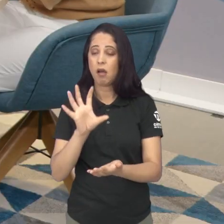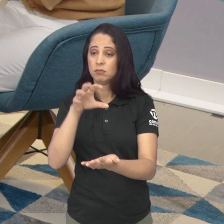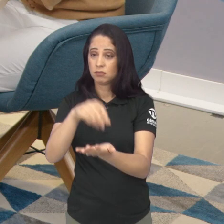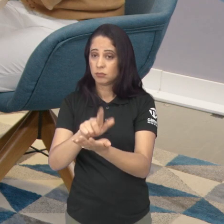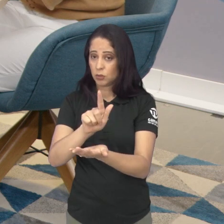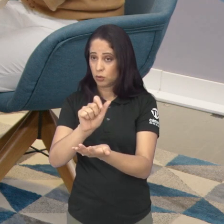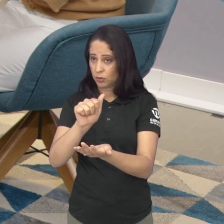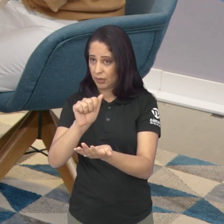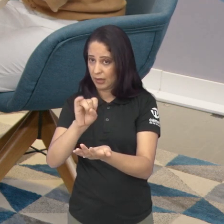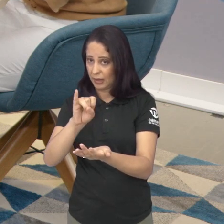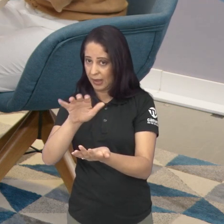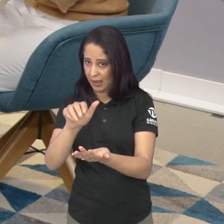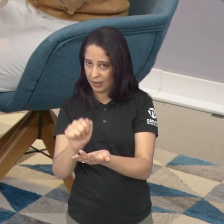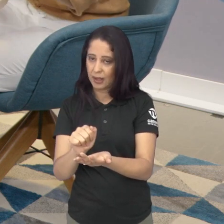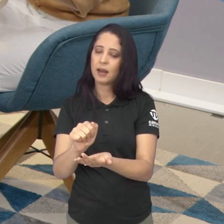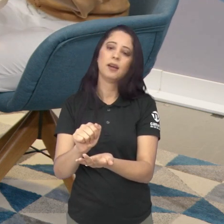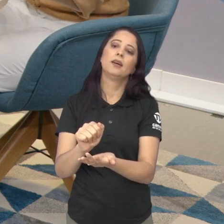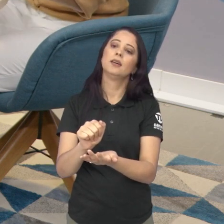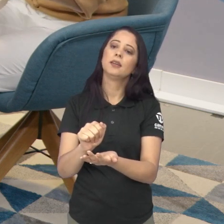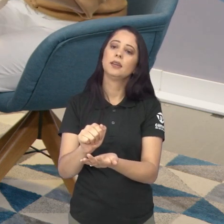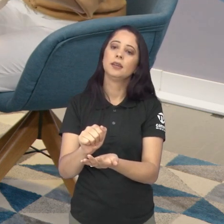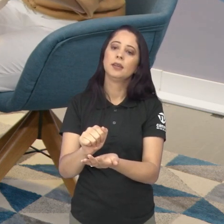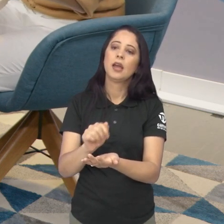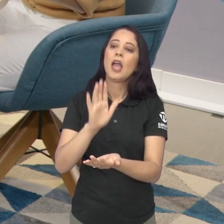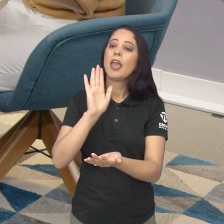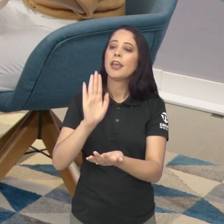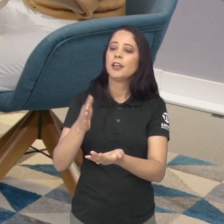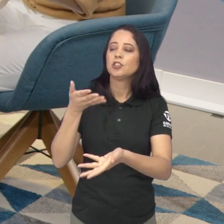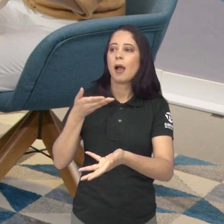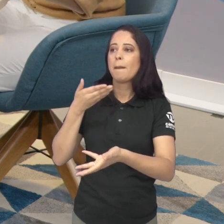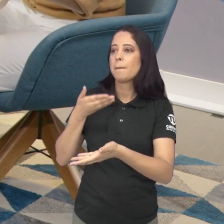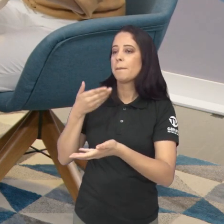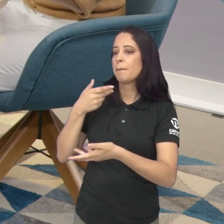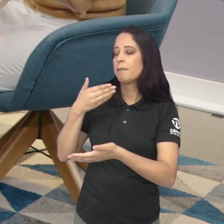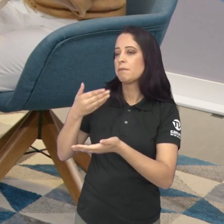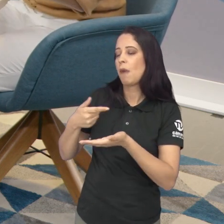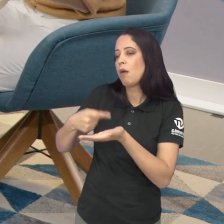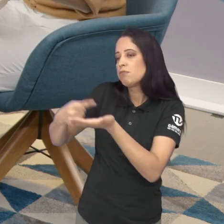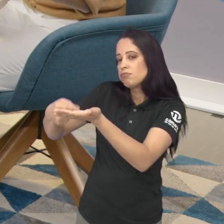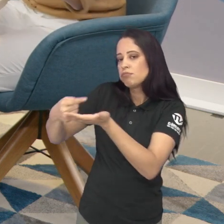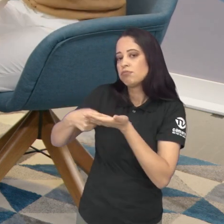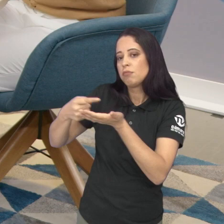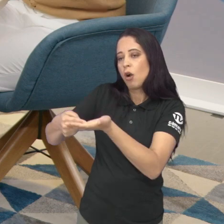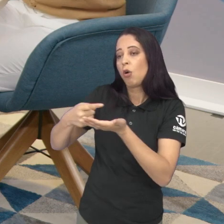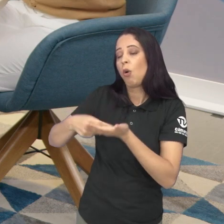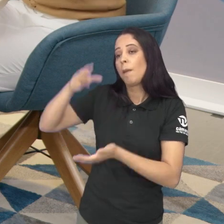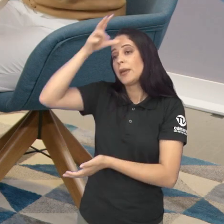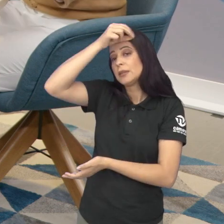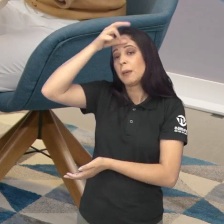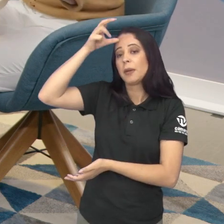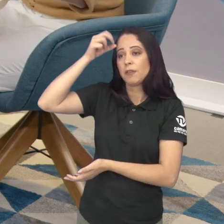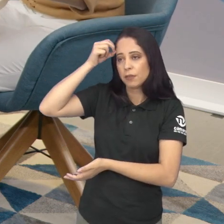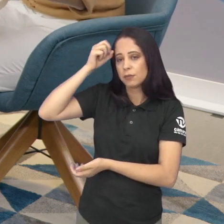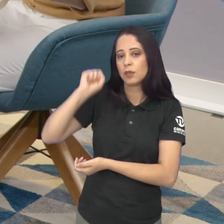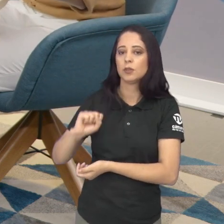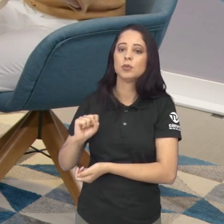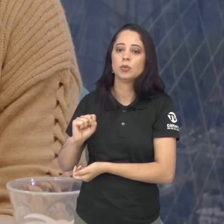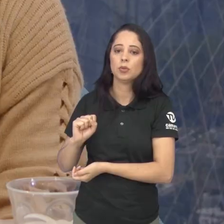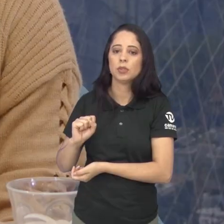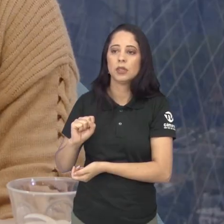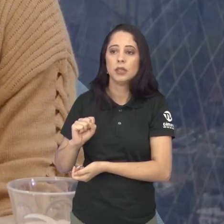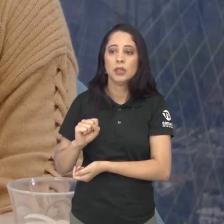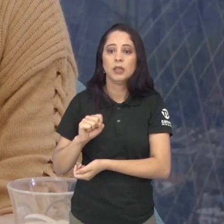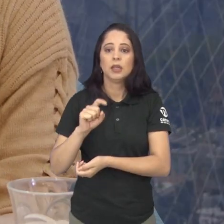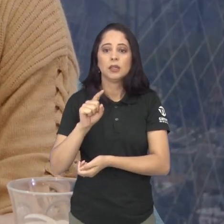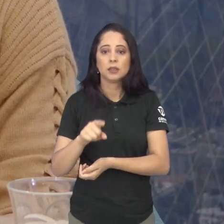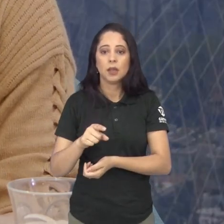ele desde o começo da construção, ele vem conversando com a prefeitura para fazer esse acordo, e desde